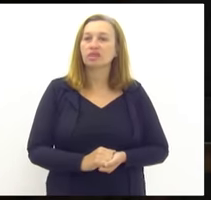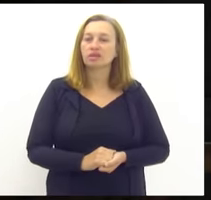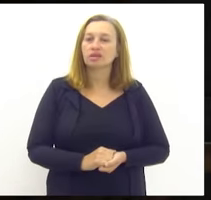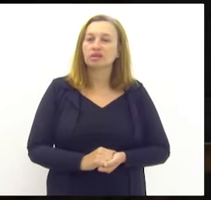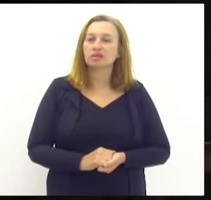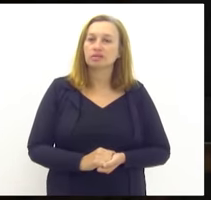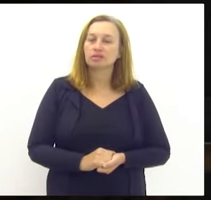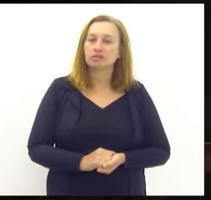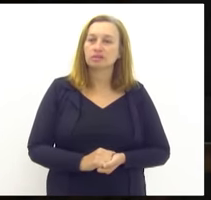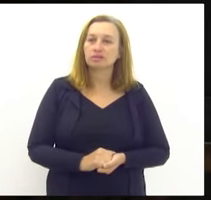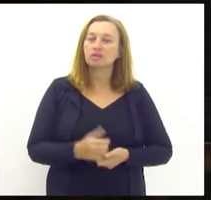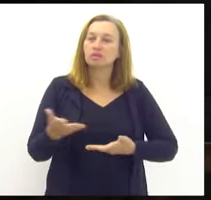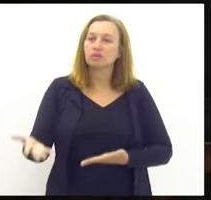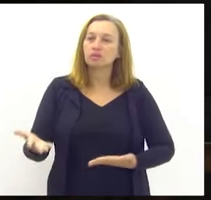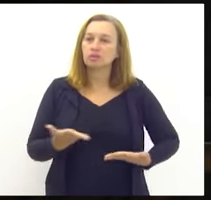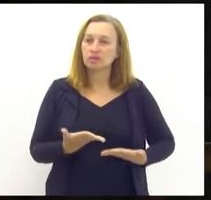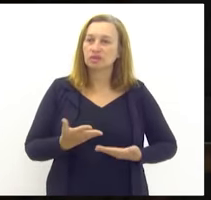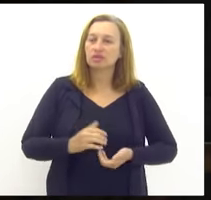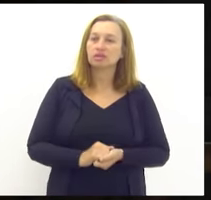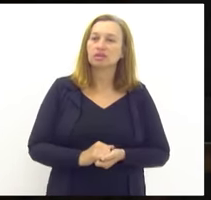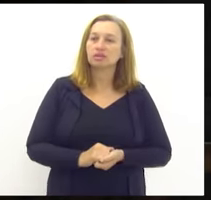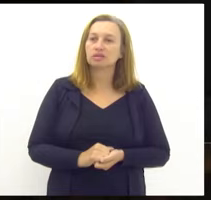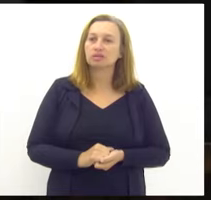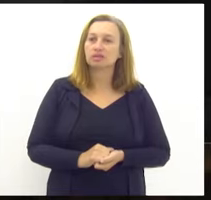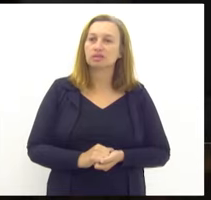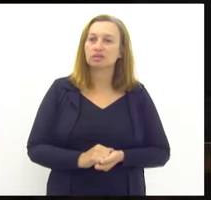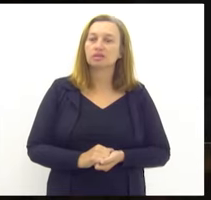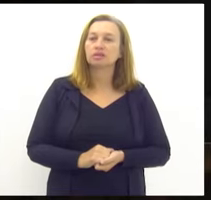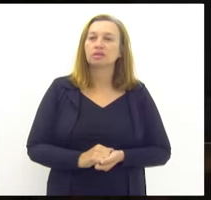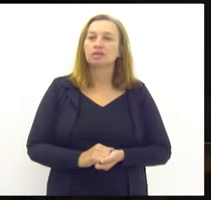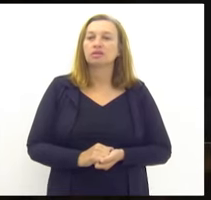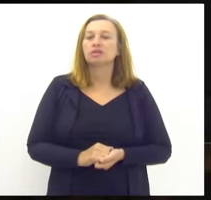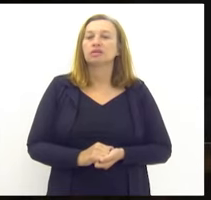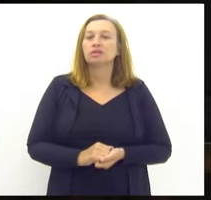desde já o convida para emitir parecer pela comissão de